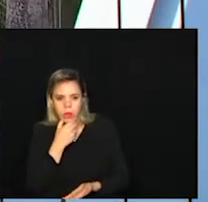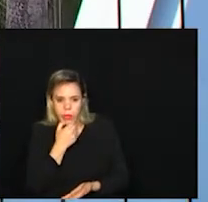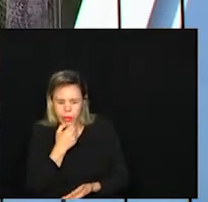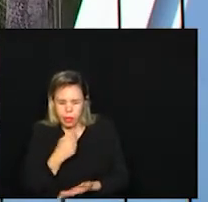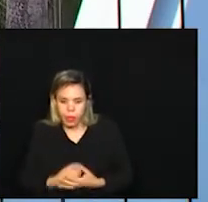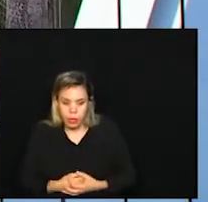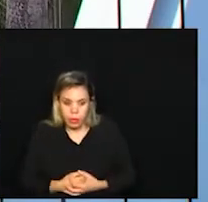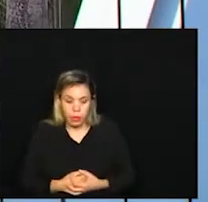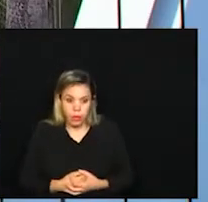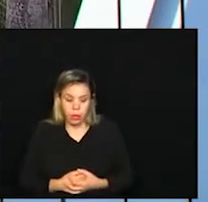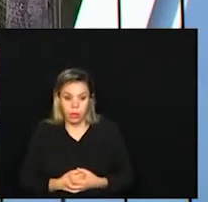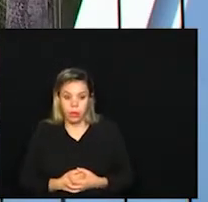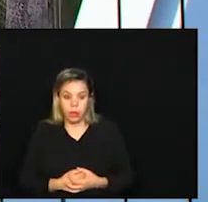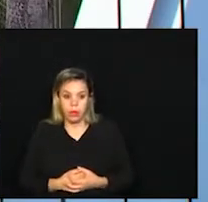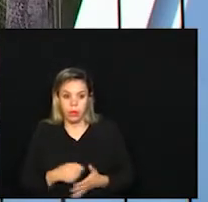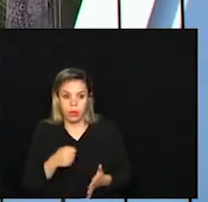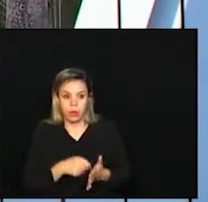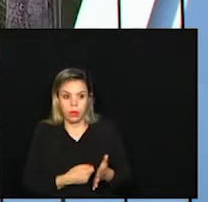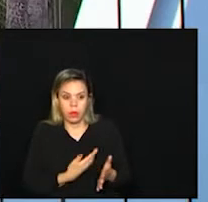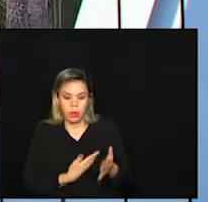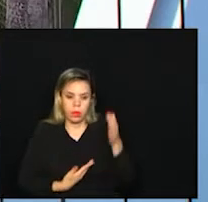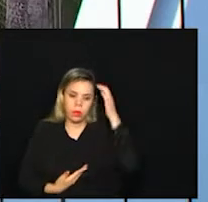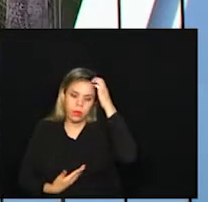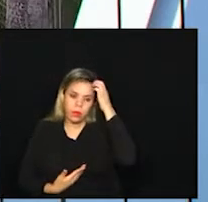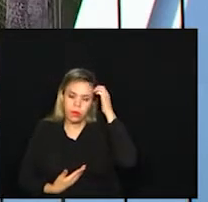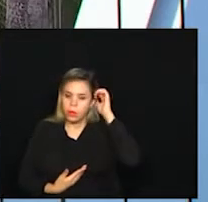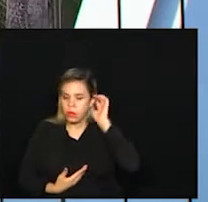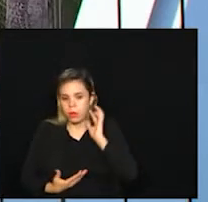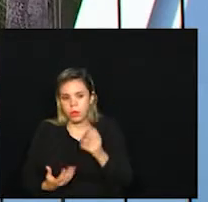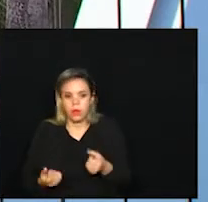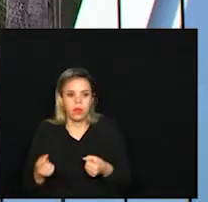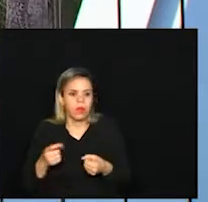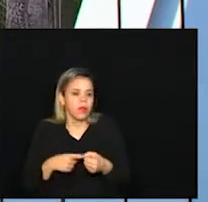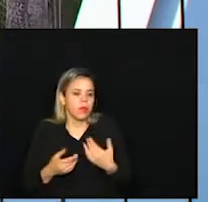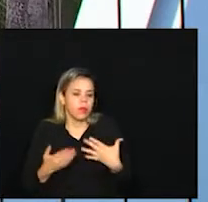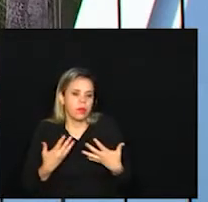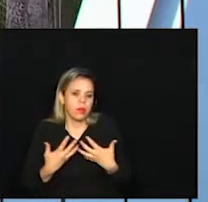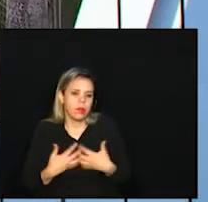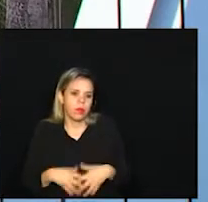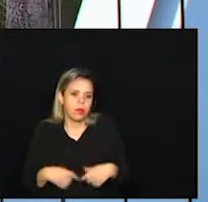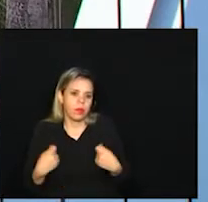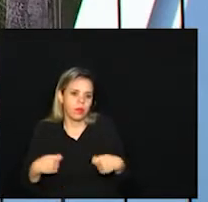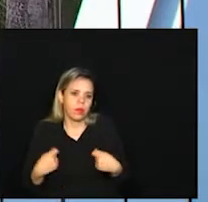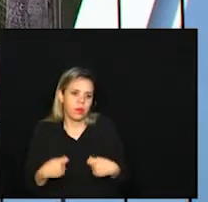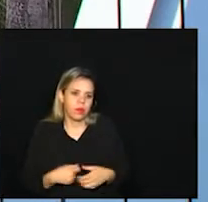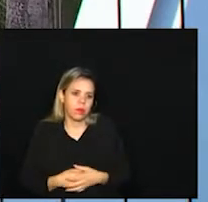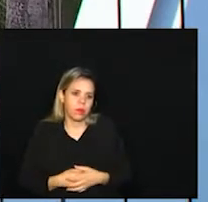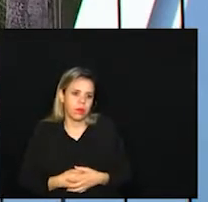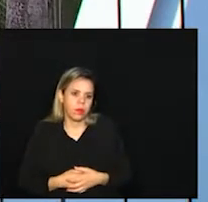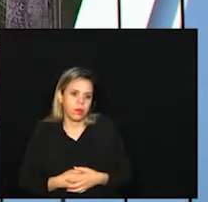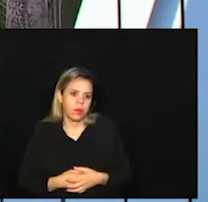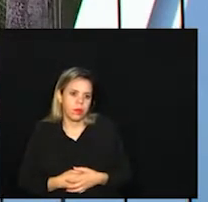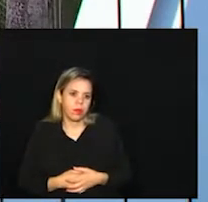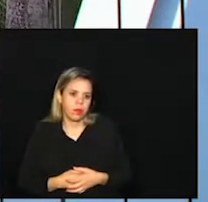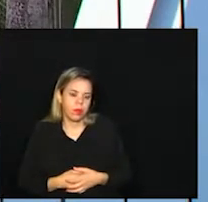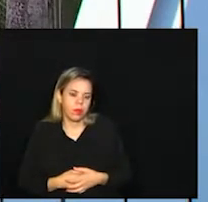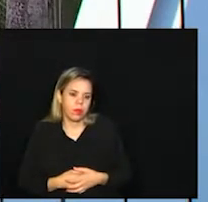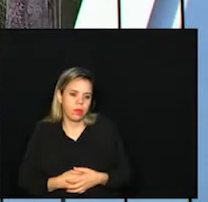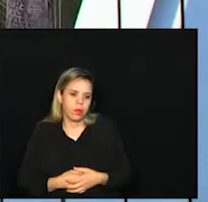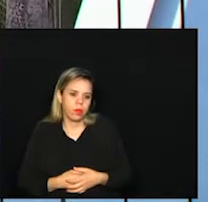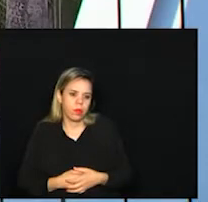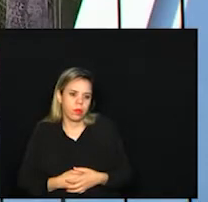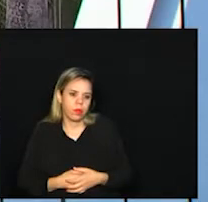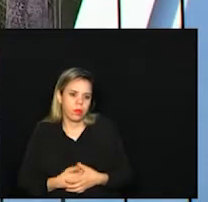É da questão das políticas públicas Nós Vamos retomar esse debate Porque é necessário essa que